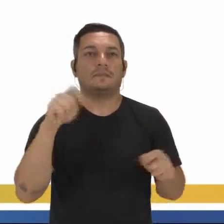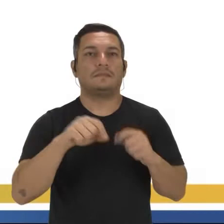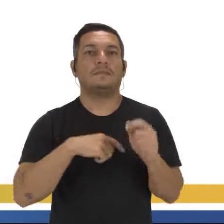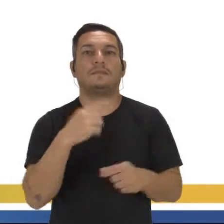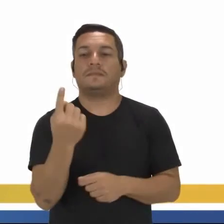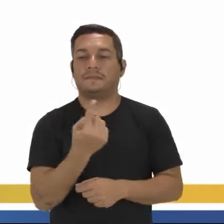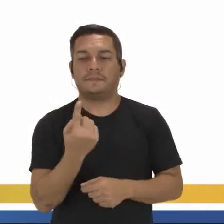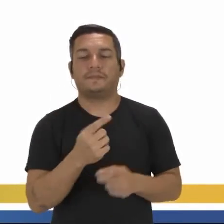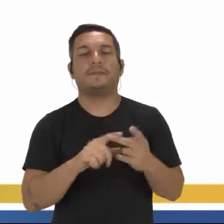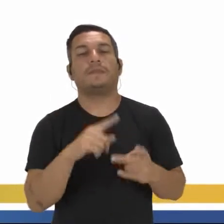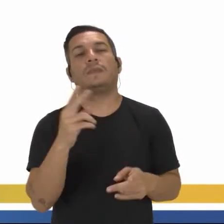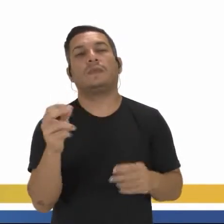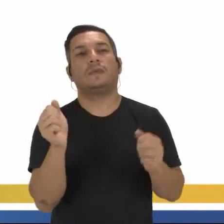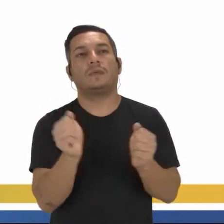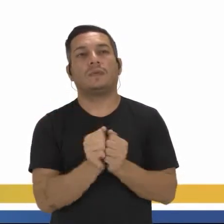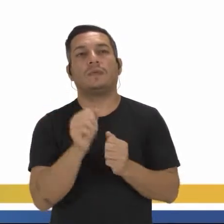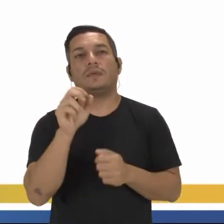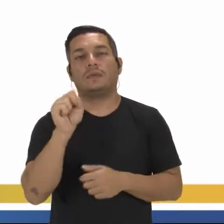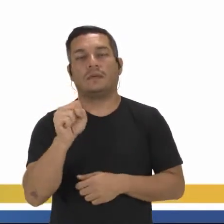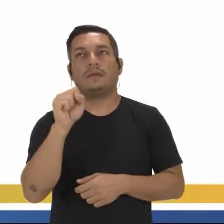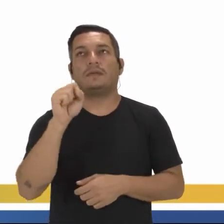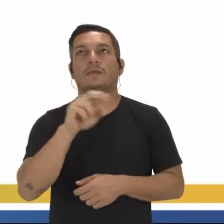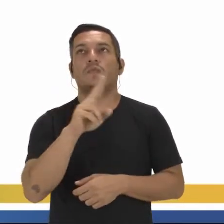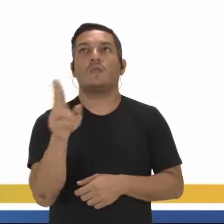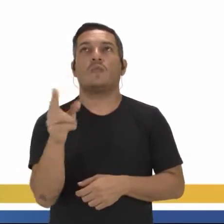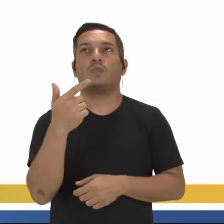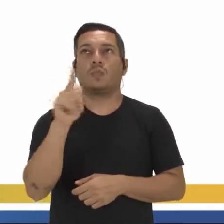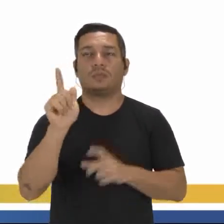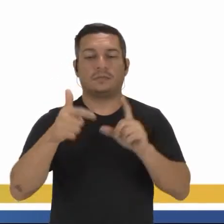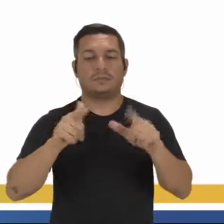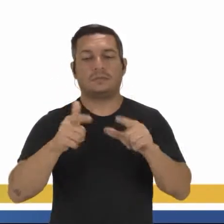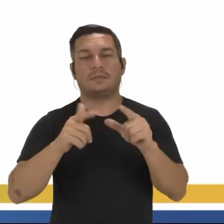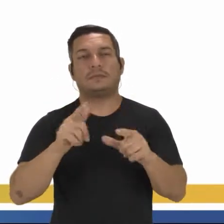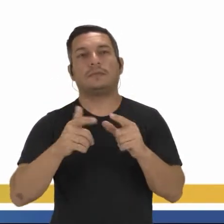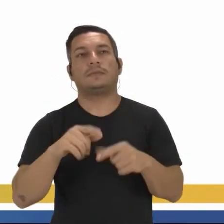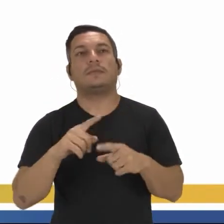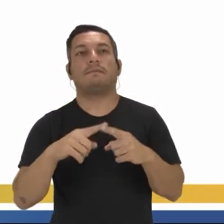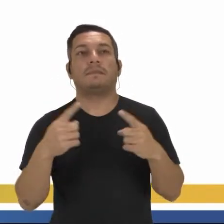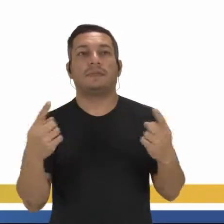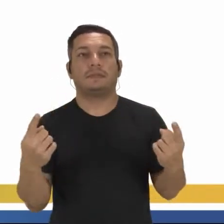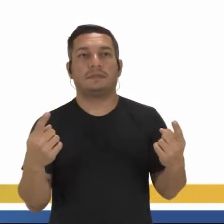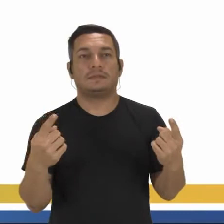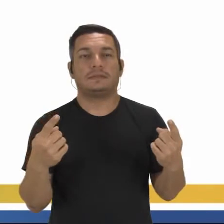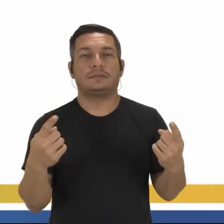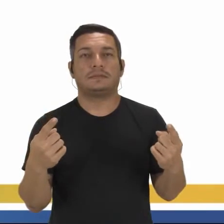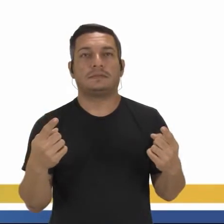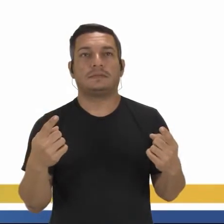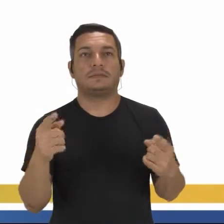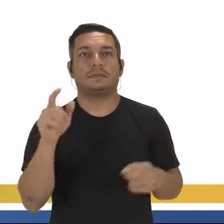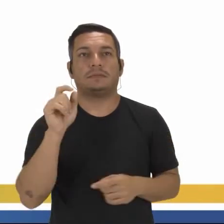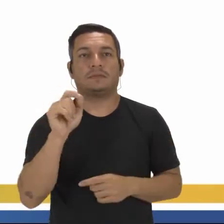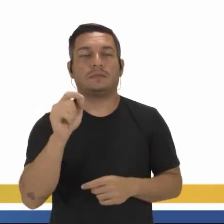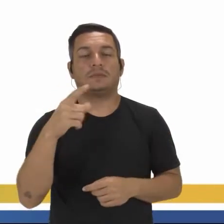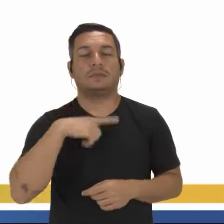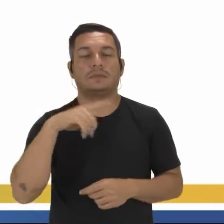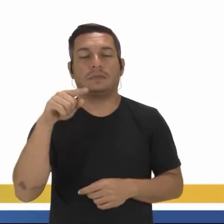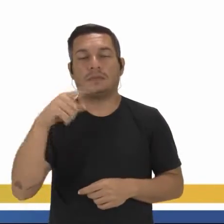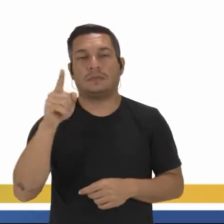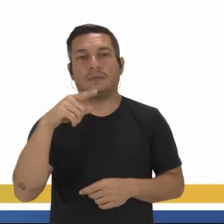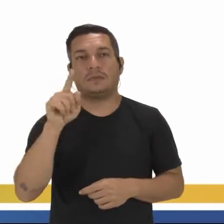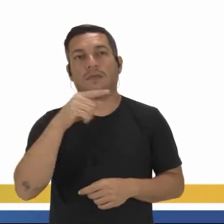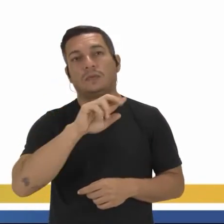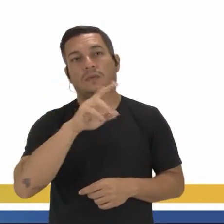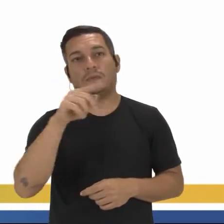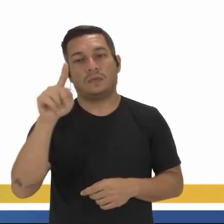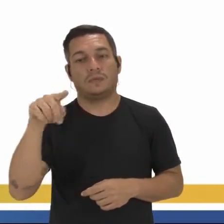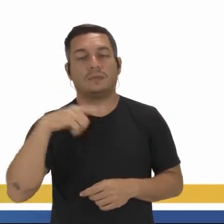vir sozinhos, ou seguidos de S, ou seguidos de outras letras. Porém, eles só serão acentuados se